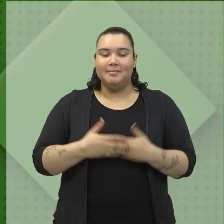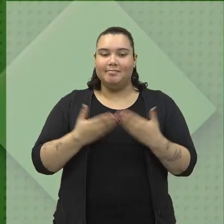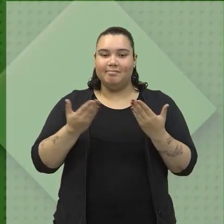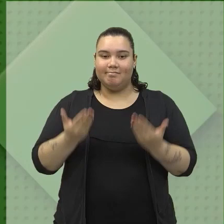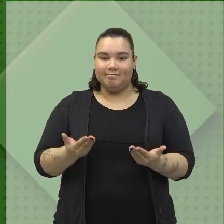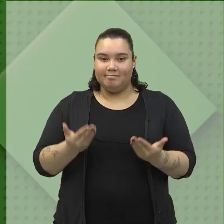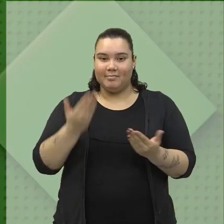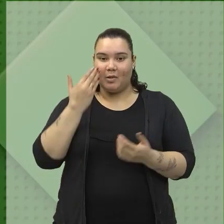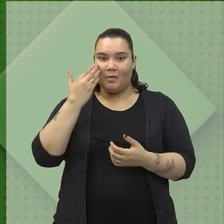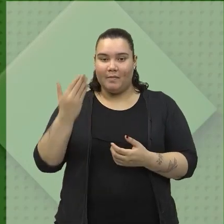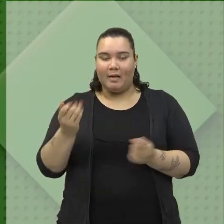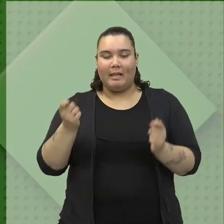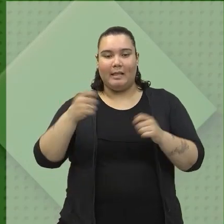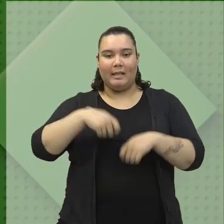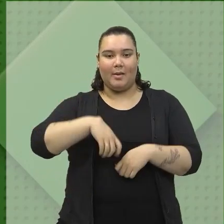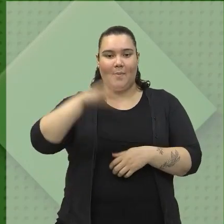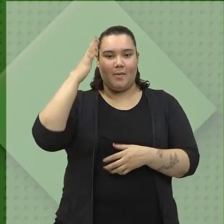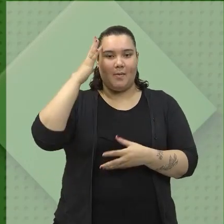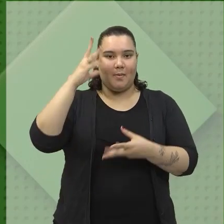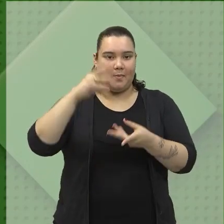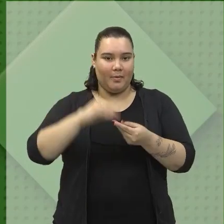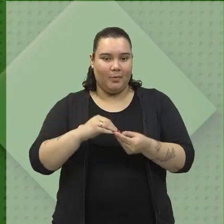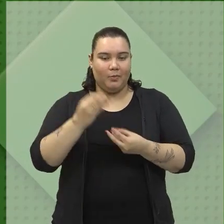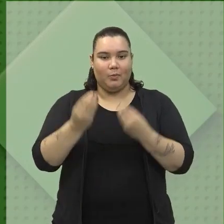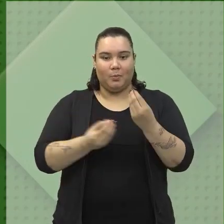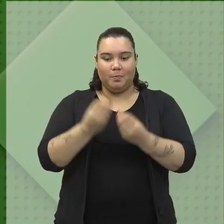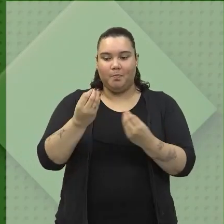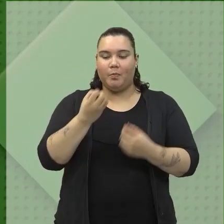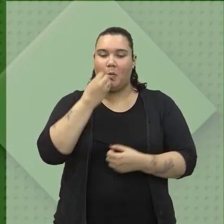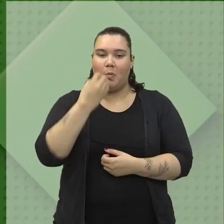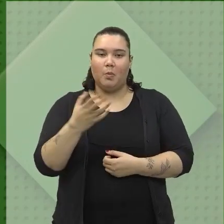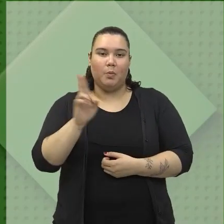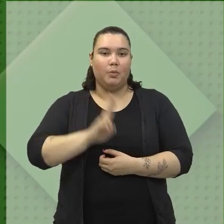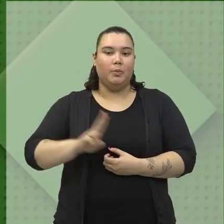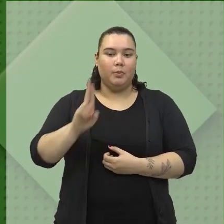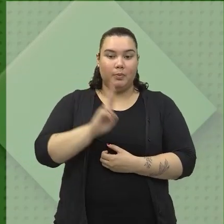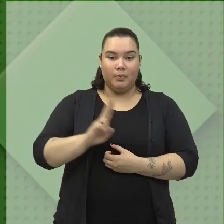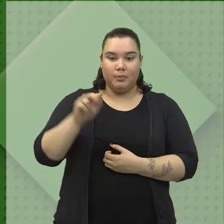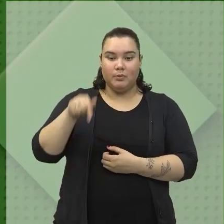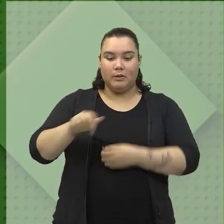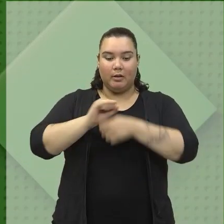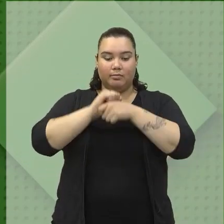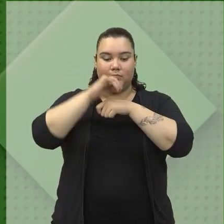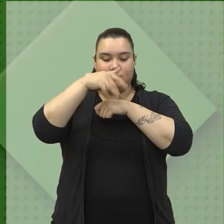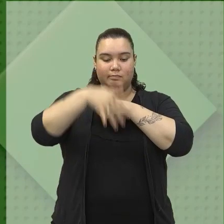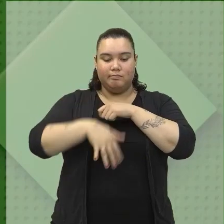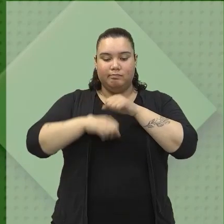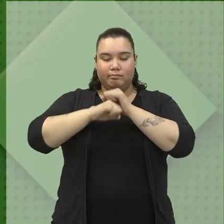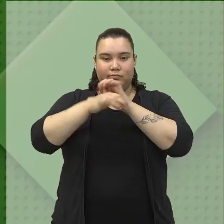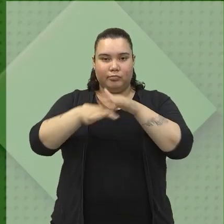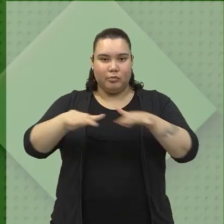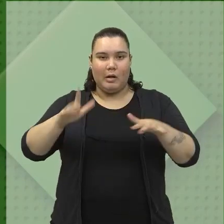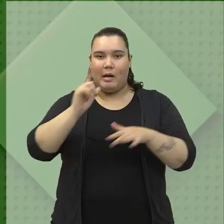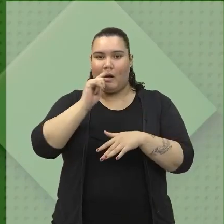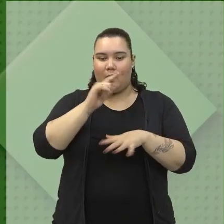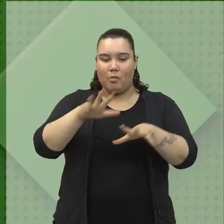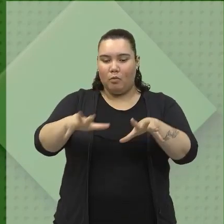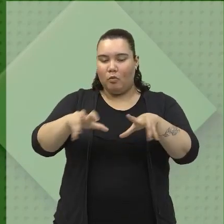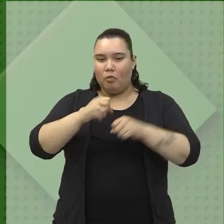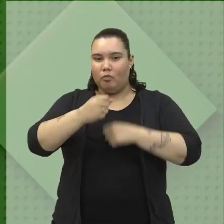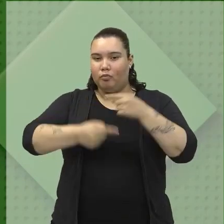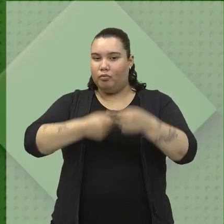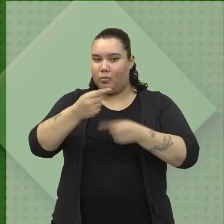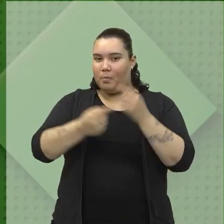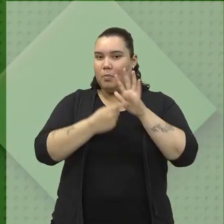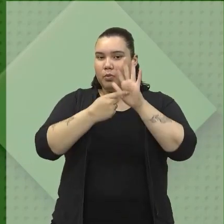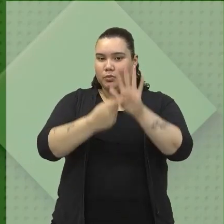E assim a gente pôde compreender aí o funcionamento de uma usina hidrelétrica, né? A gente viu todo aquele esquema mostrando ali uma usina e aí